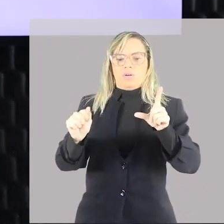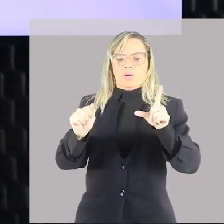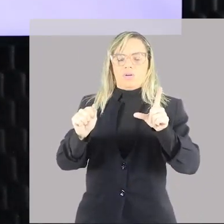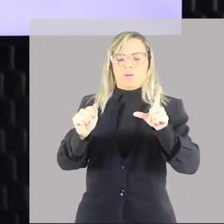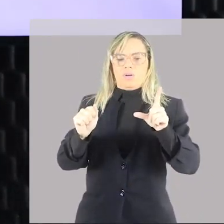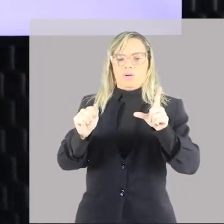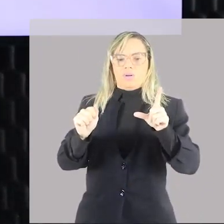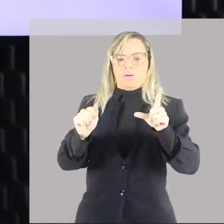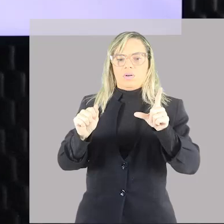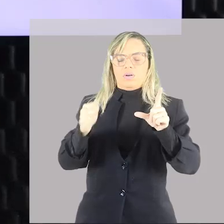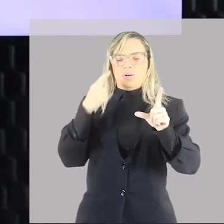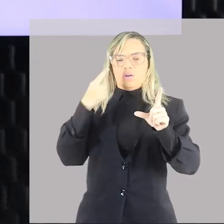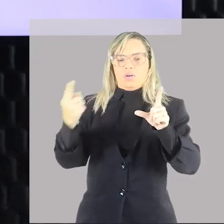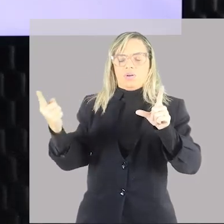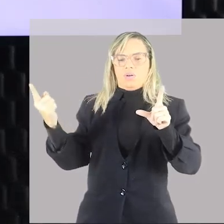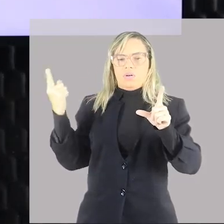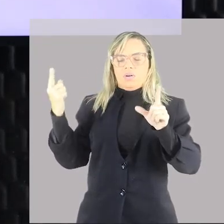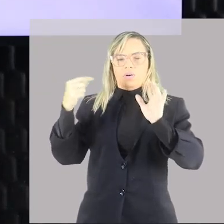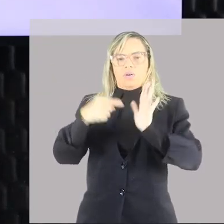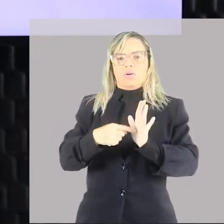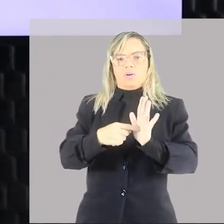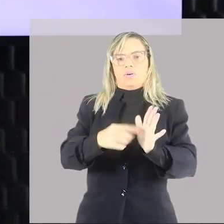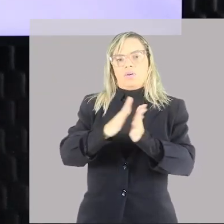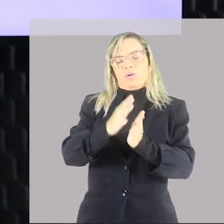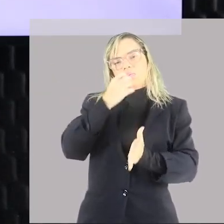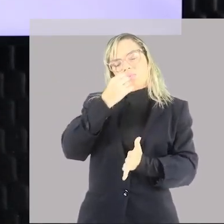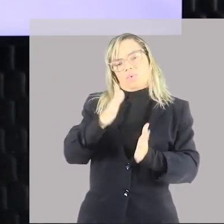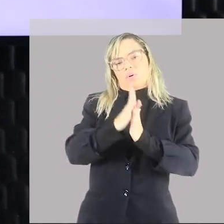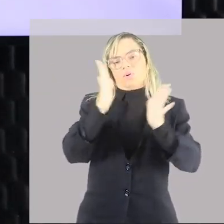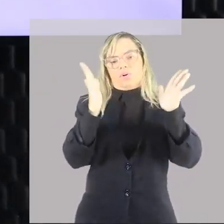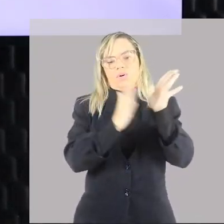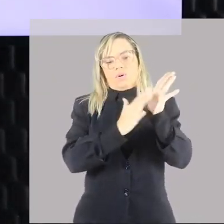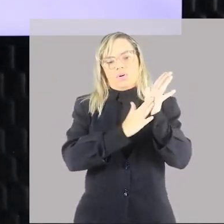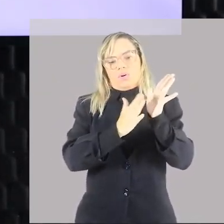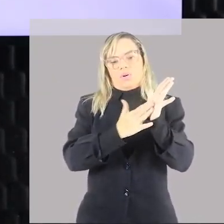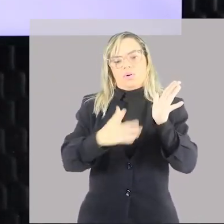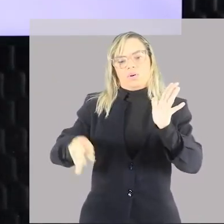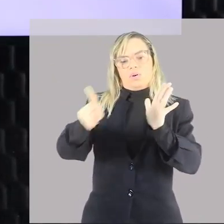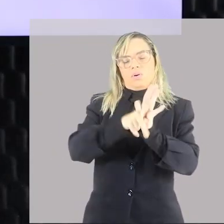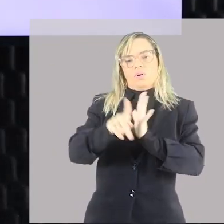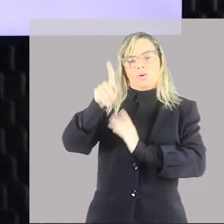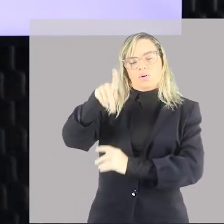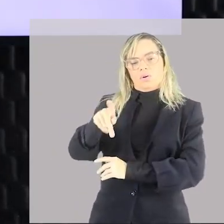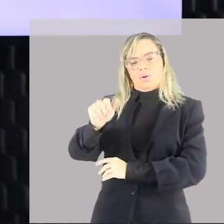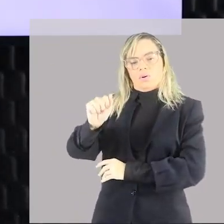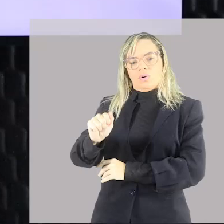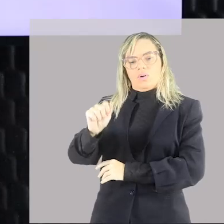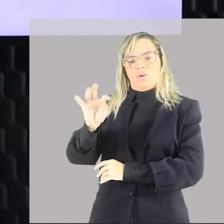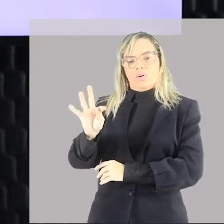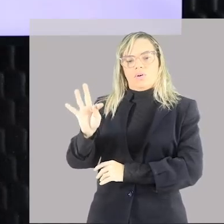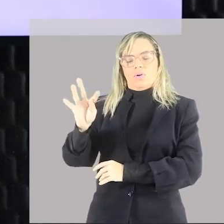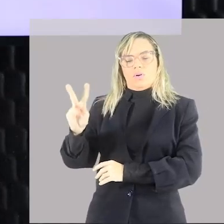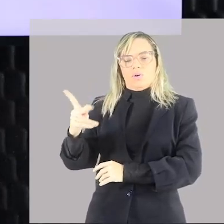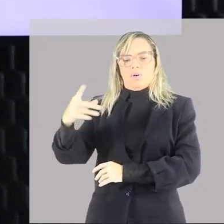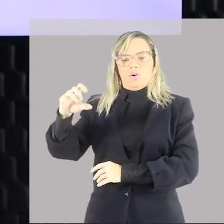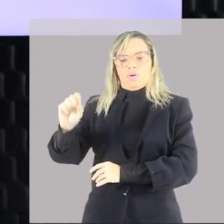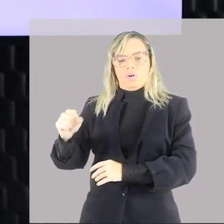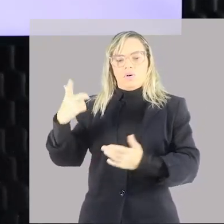traz aqui, ó, está nos trazendo uma boa proposta que é o próprio patos. Nós sabemos que o patos realmente é